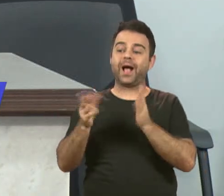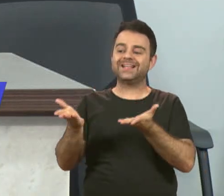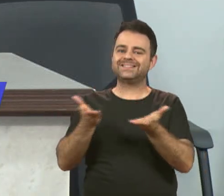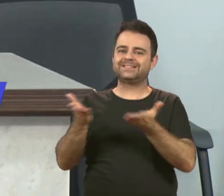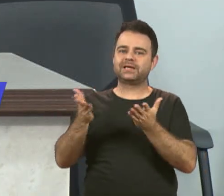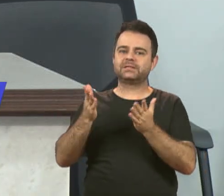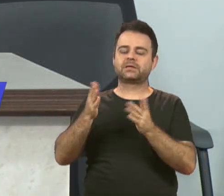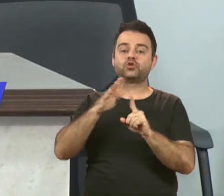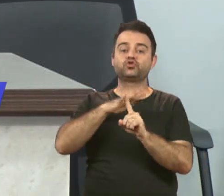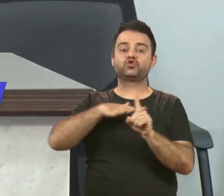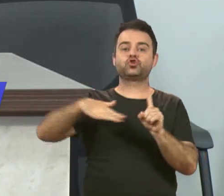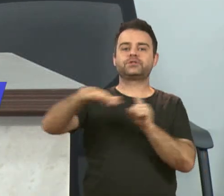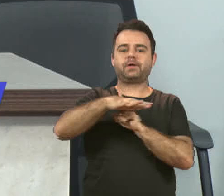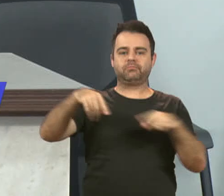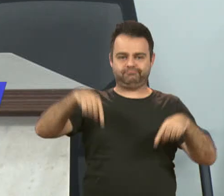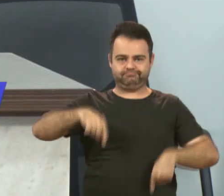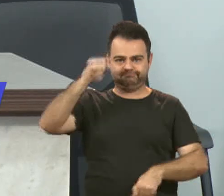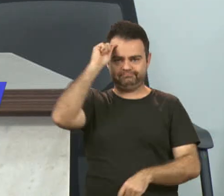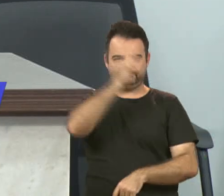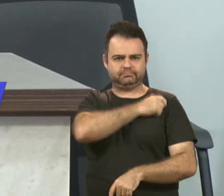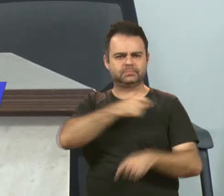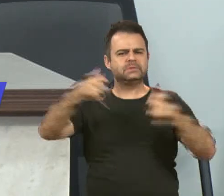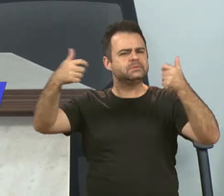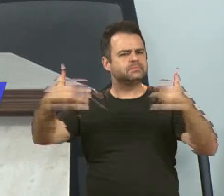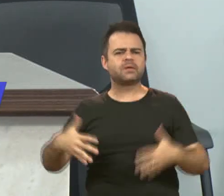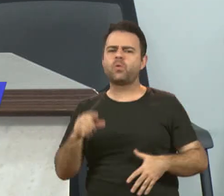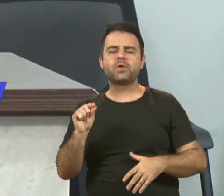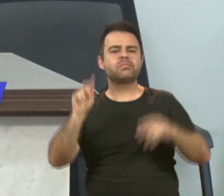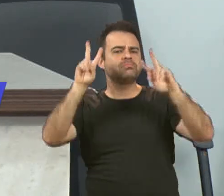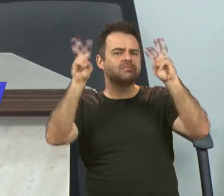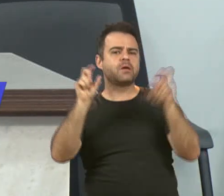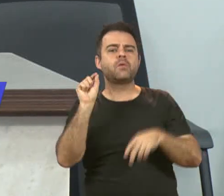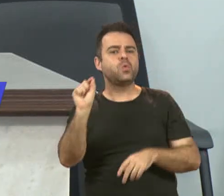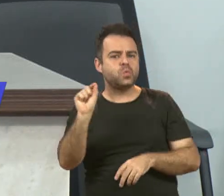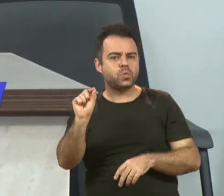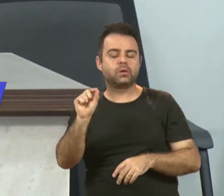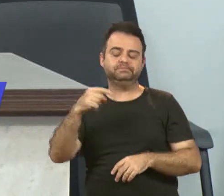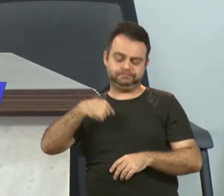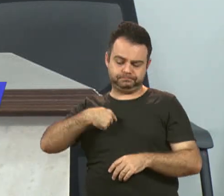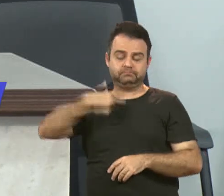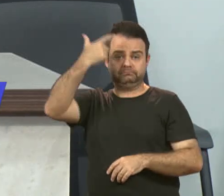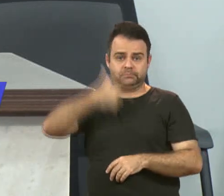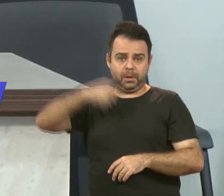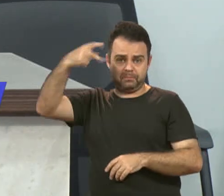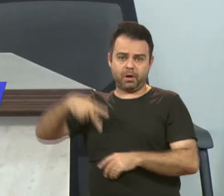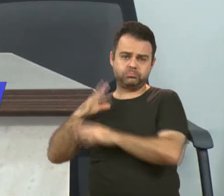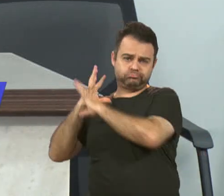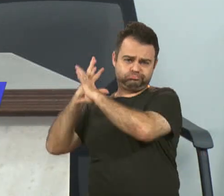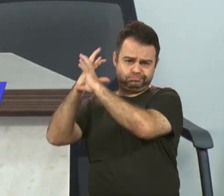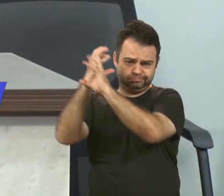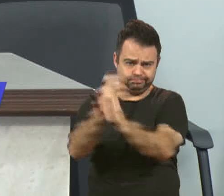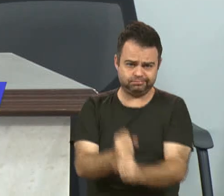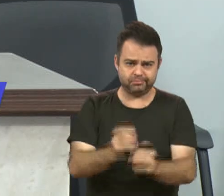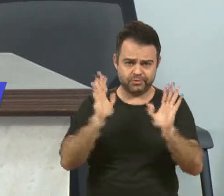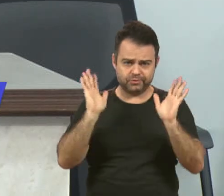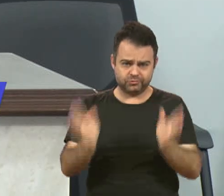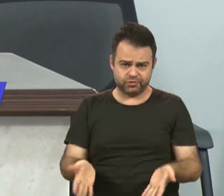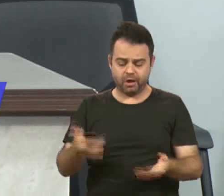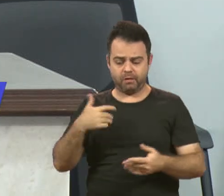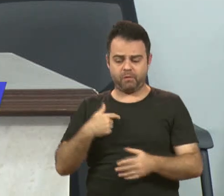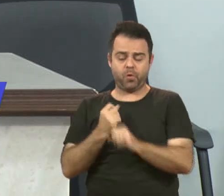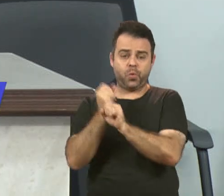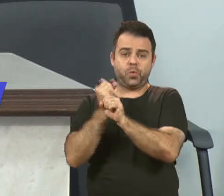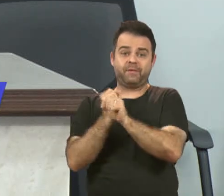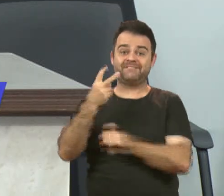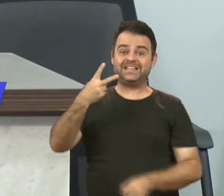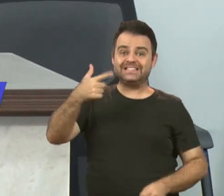venho aqui hoje falar de tempo. Eu estou aposentada, mas eu servi a esse município por 27